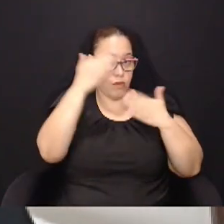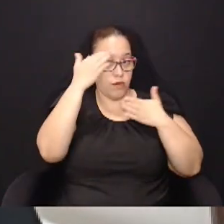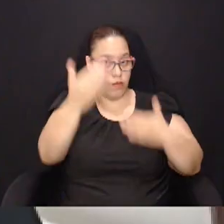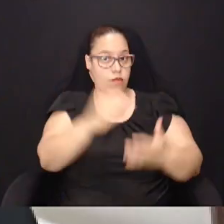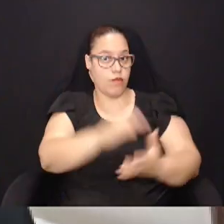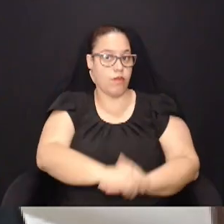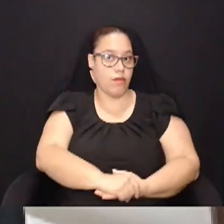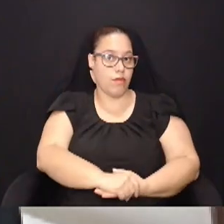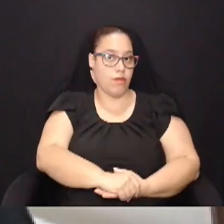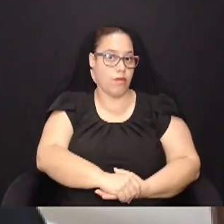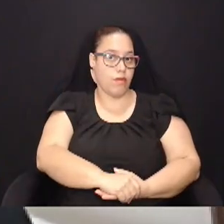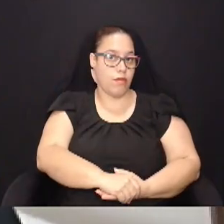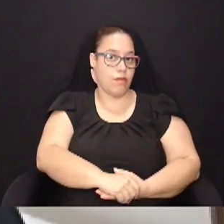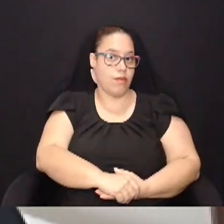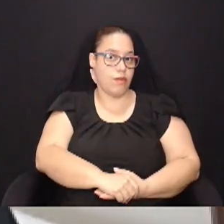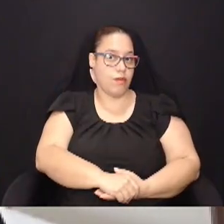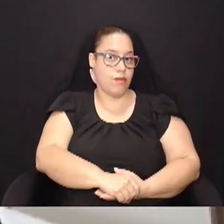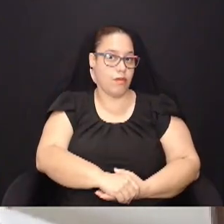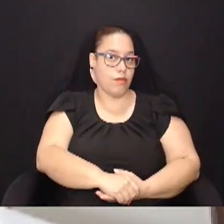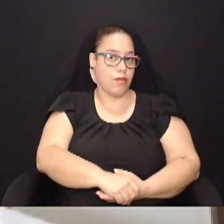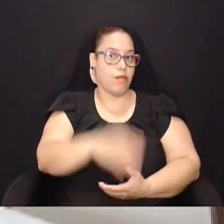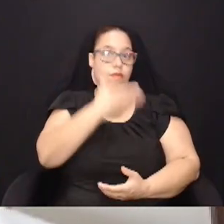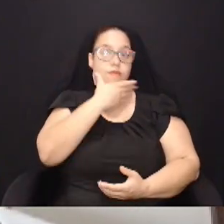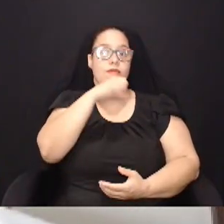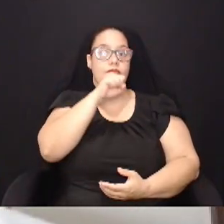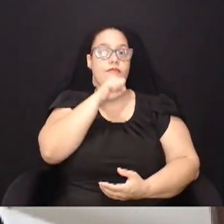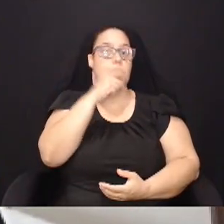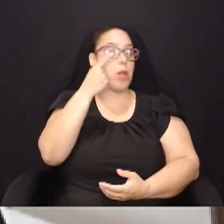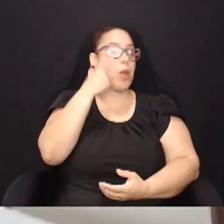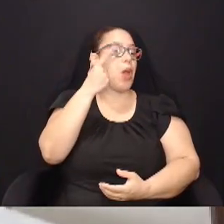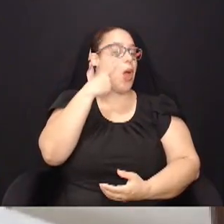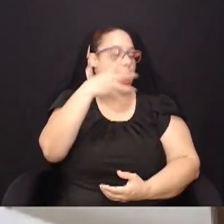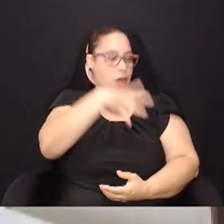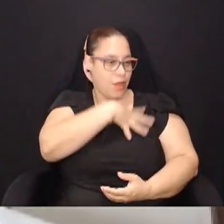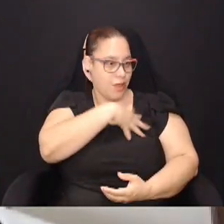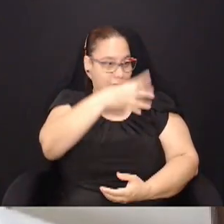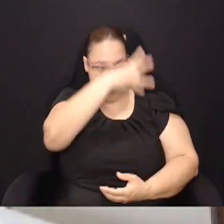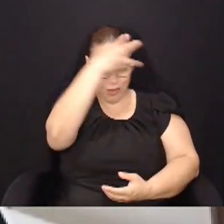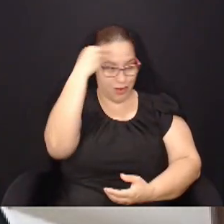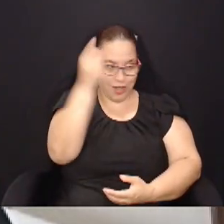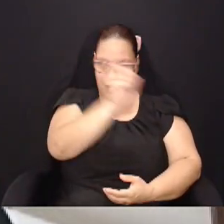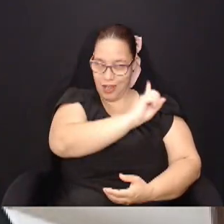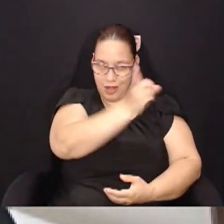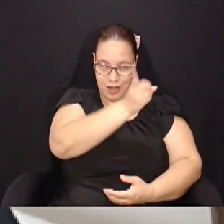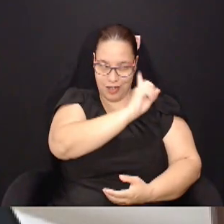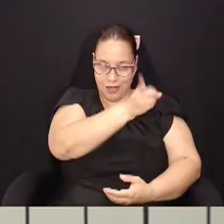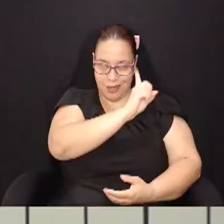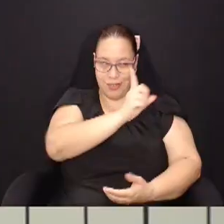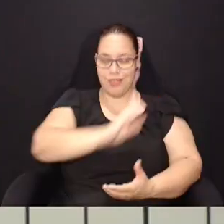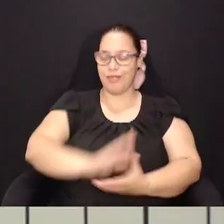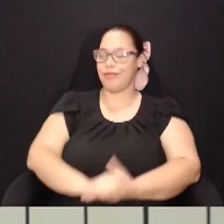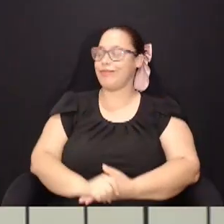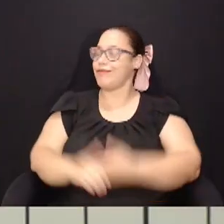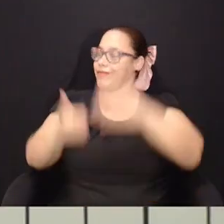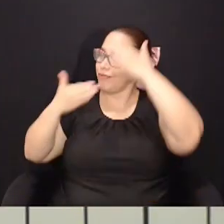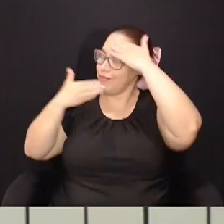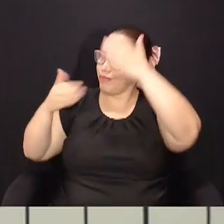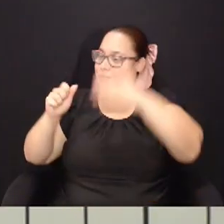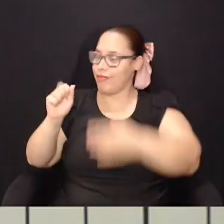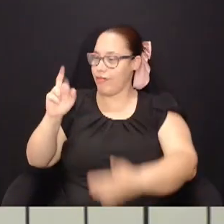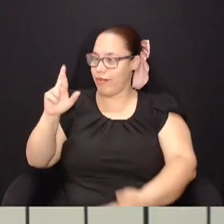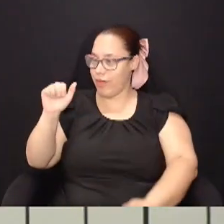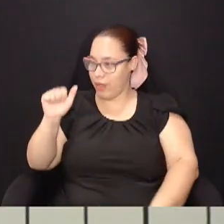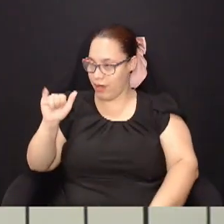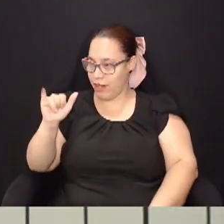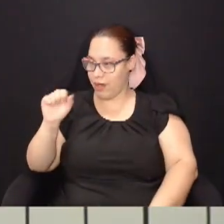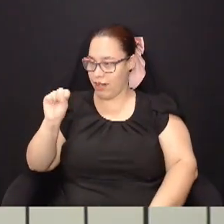papais, olha para o seu filho. Não esquece disso. Muito obrigado, Ari Santos,